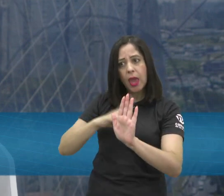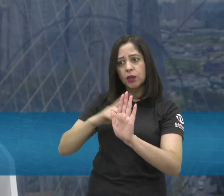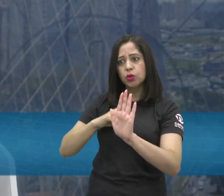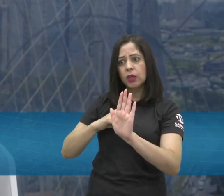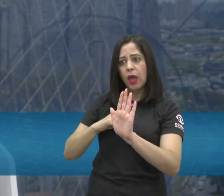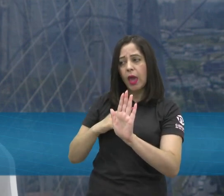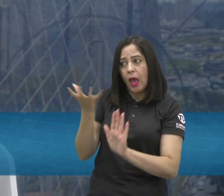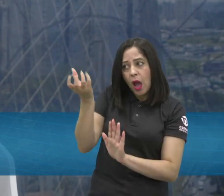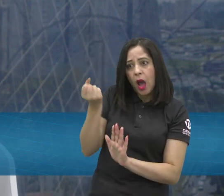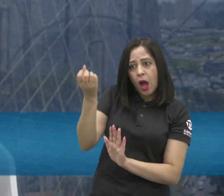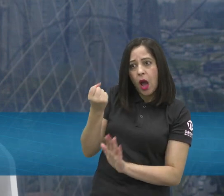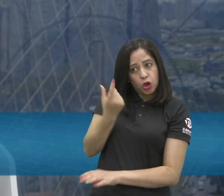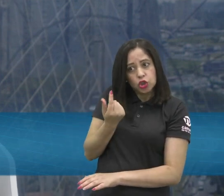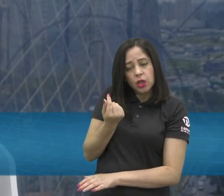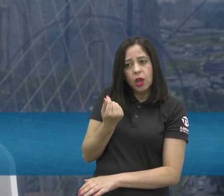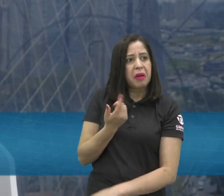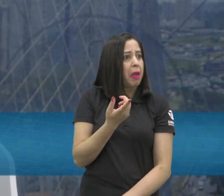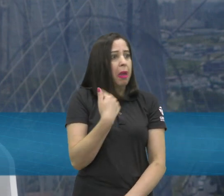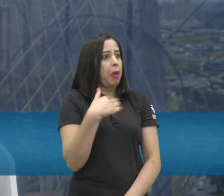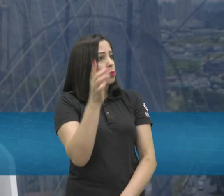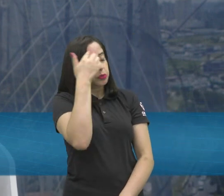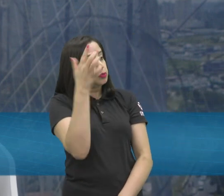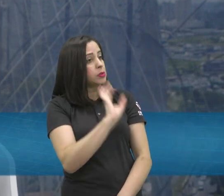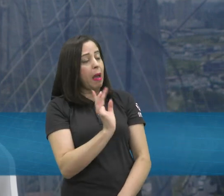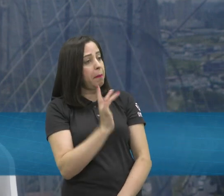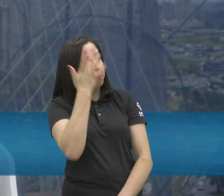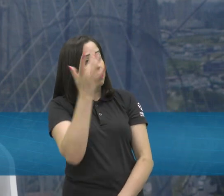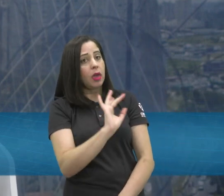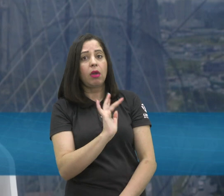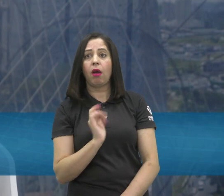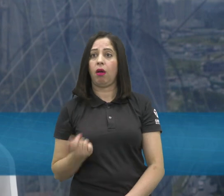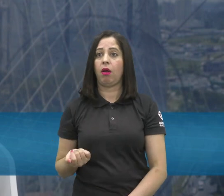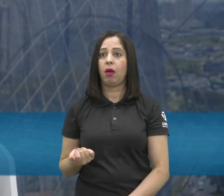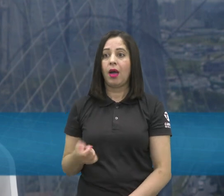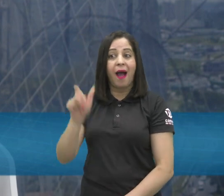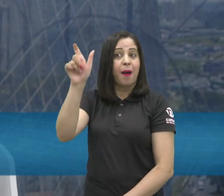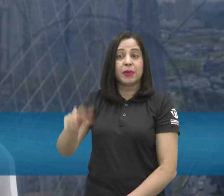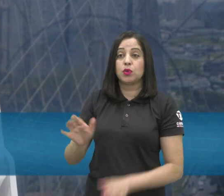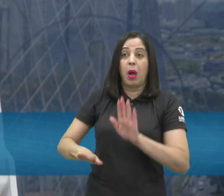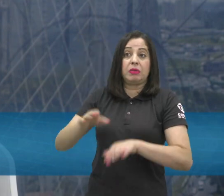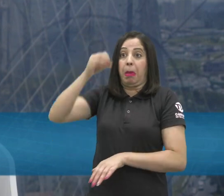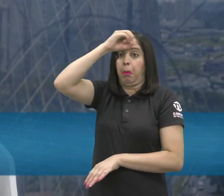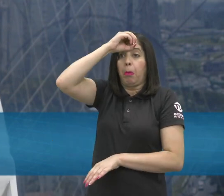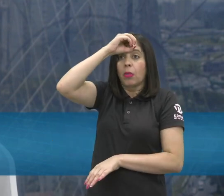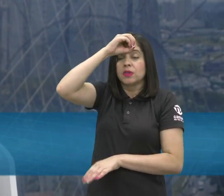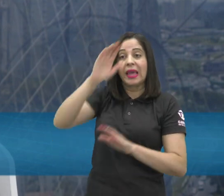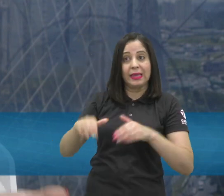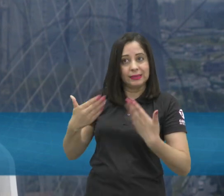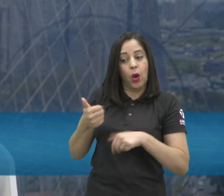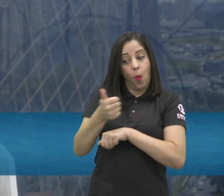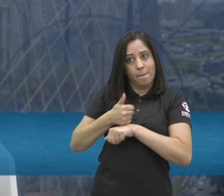LOAS, né, o benefício? Não, quantos anos? 70 anos. Sim. E a pessoa não sabe que tem esse acesso. Então, eu acho que essa